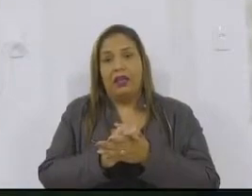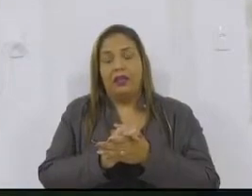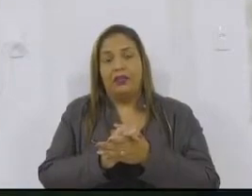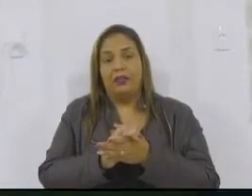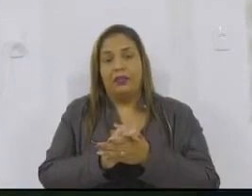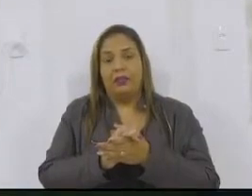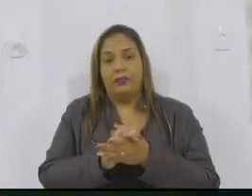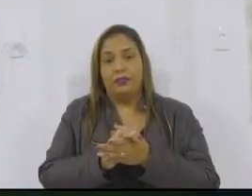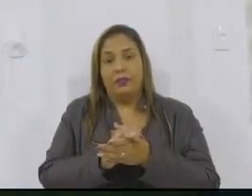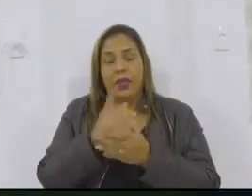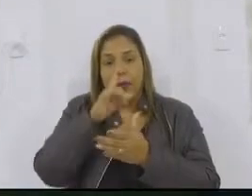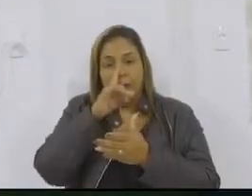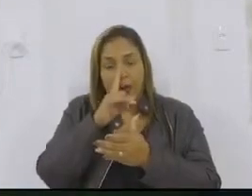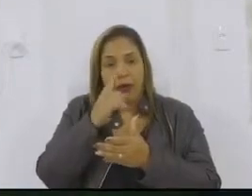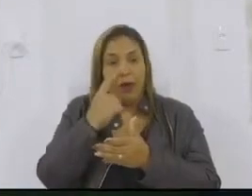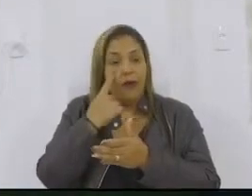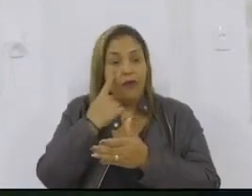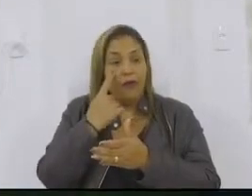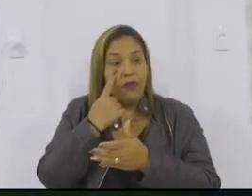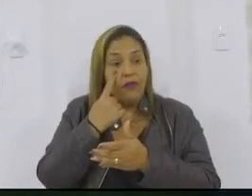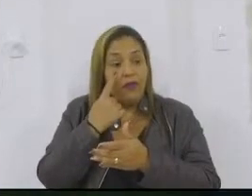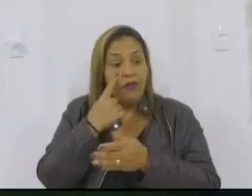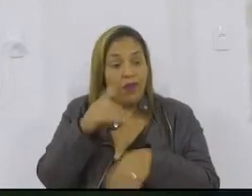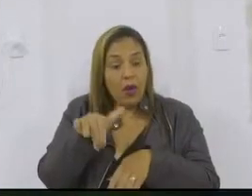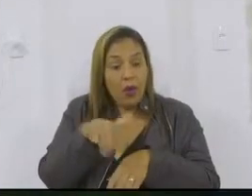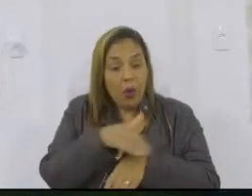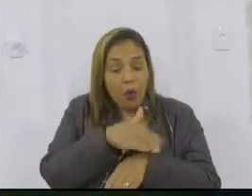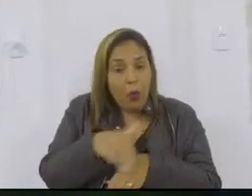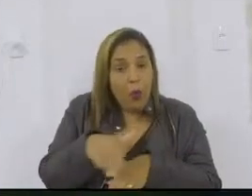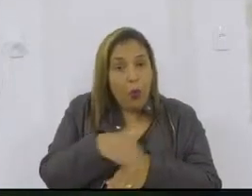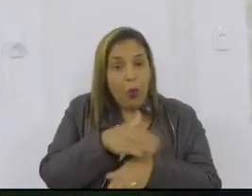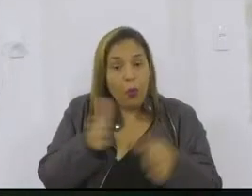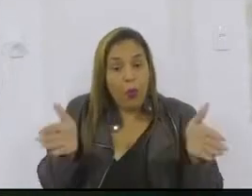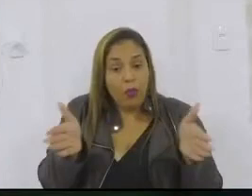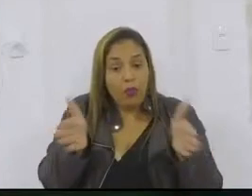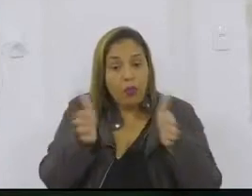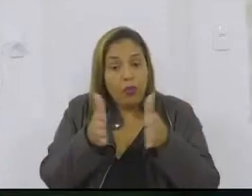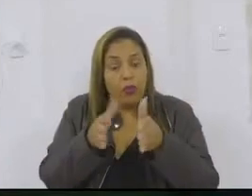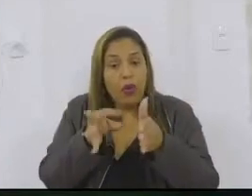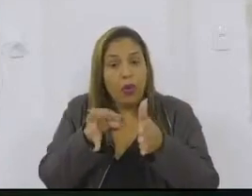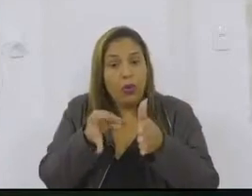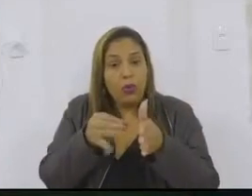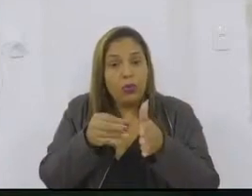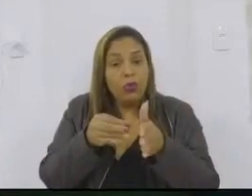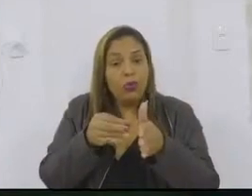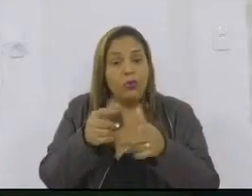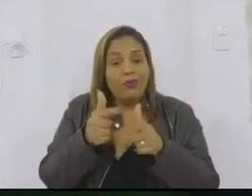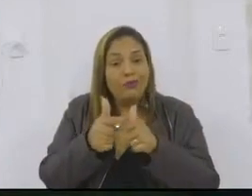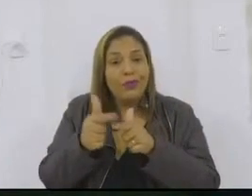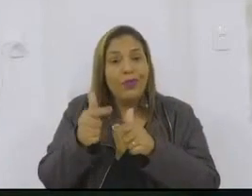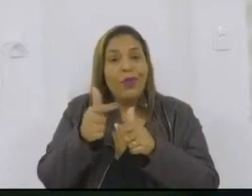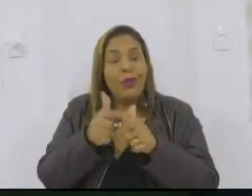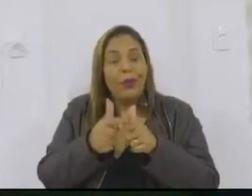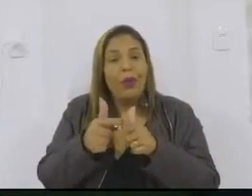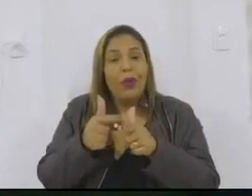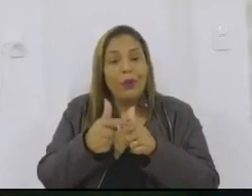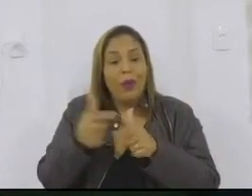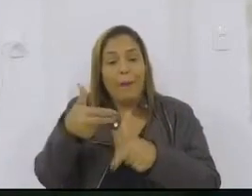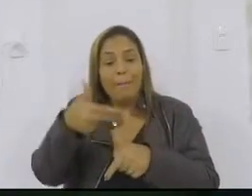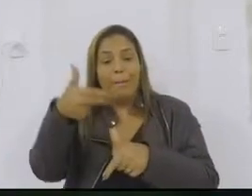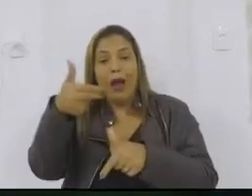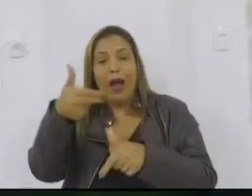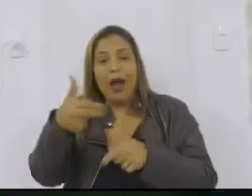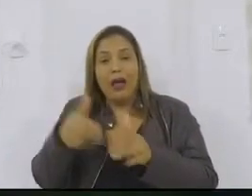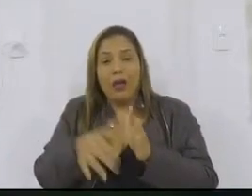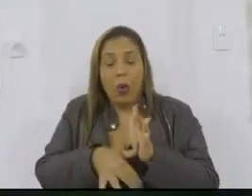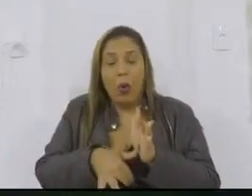com Cláudia, para ver a situação de topografia daquela rua. Então, tudo contribui ali para ter um assalto. O vereador Serginho conhece muito